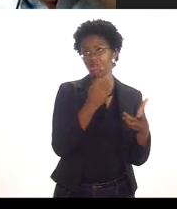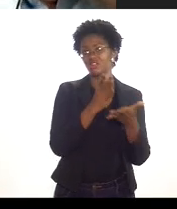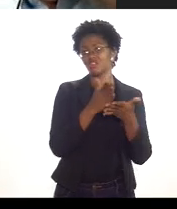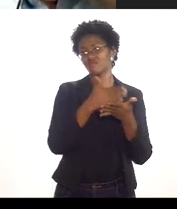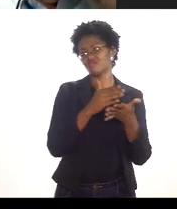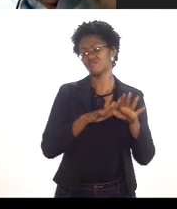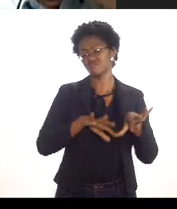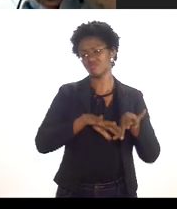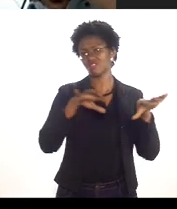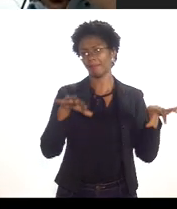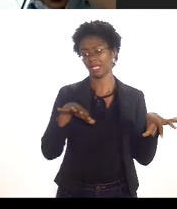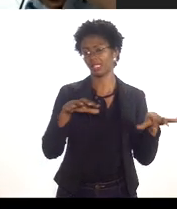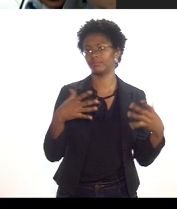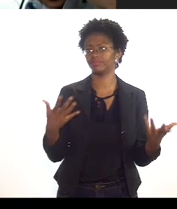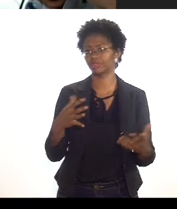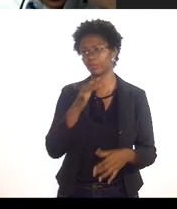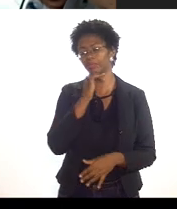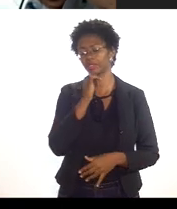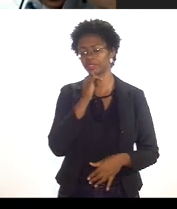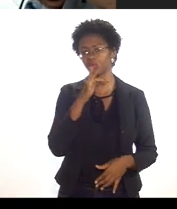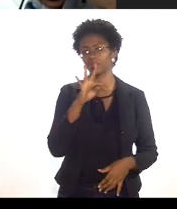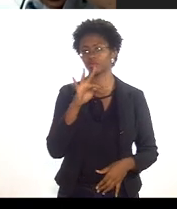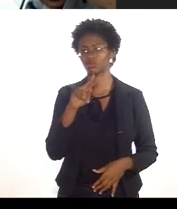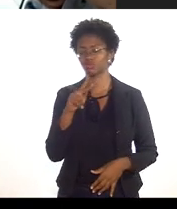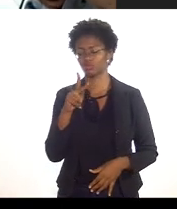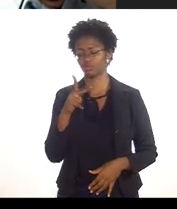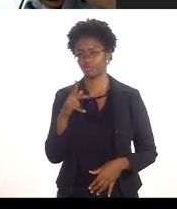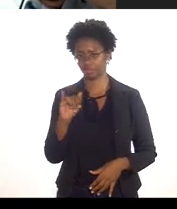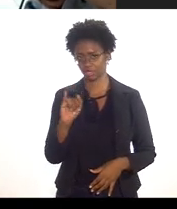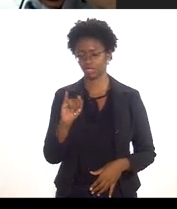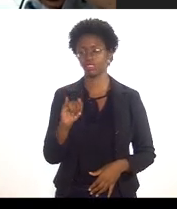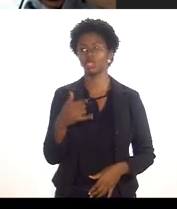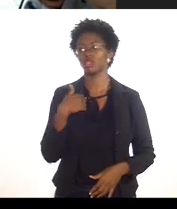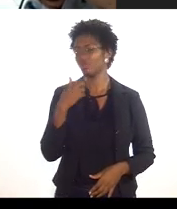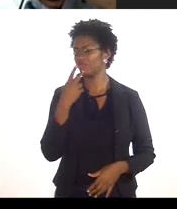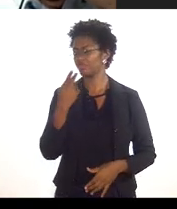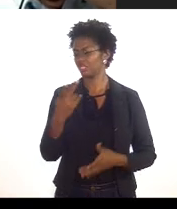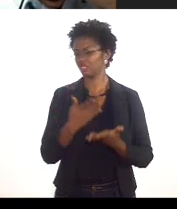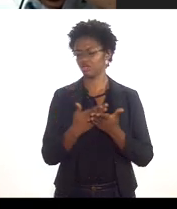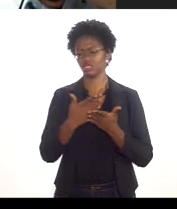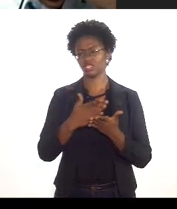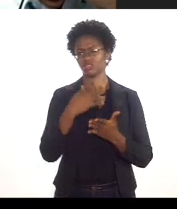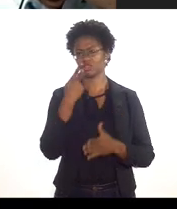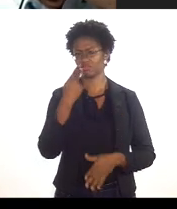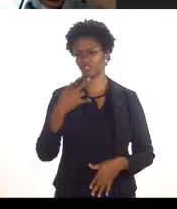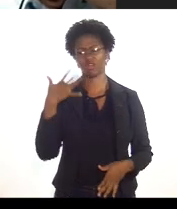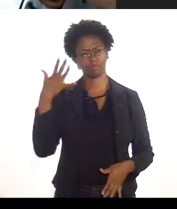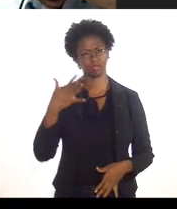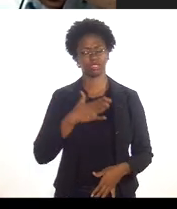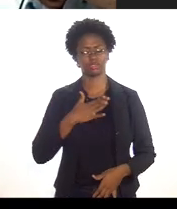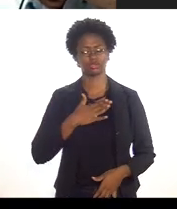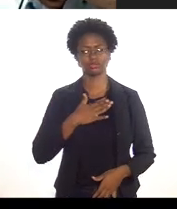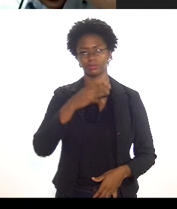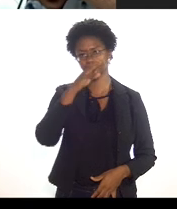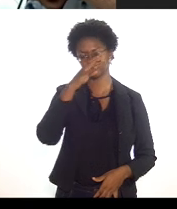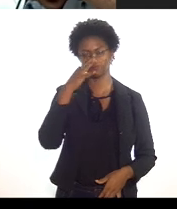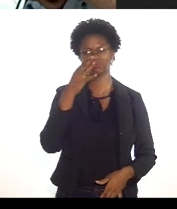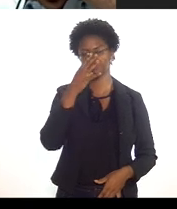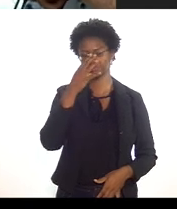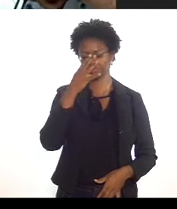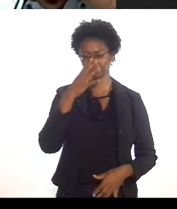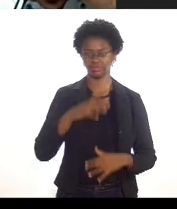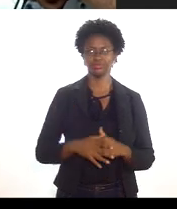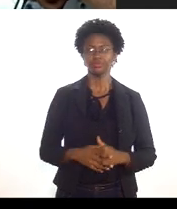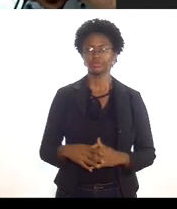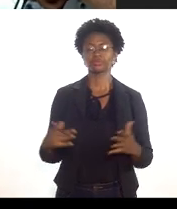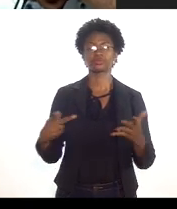né? E eu mencionei isso logo no início da minha fala, o que aconteceu foi